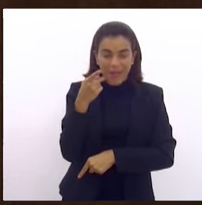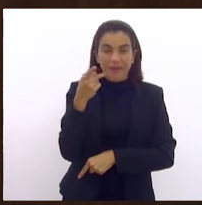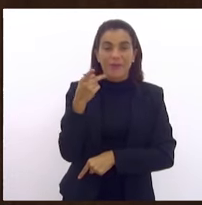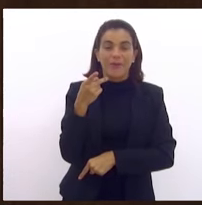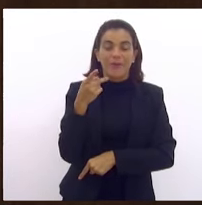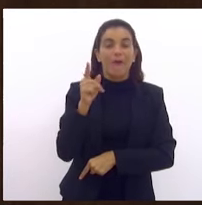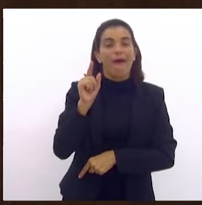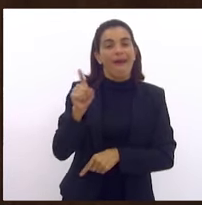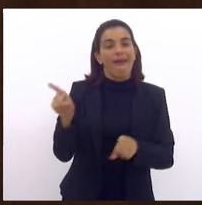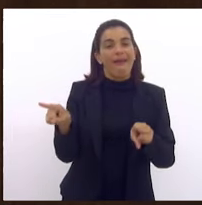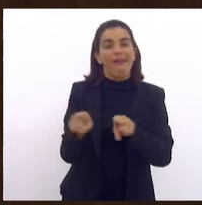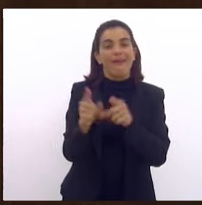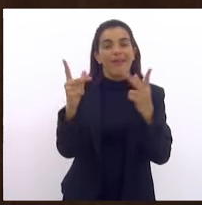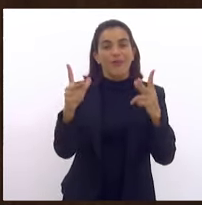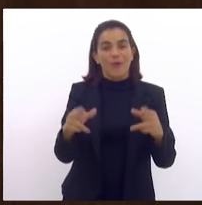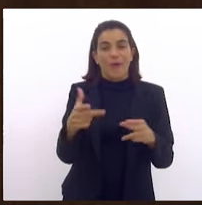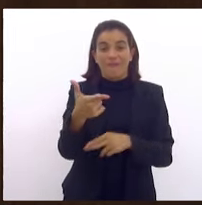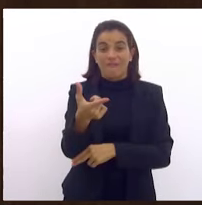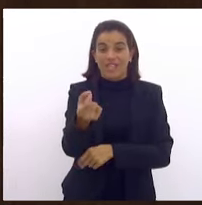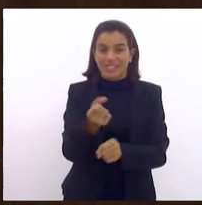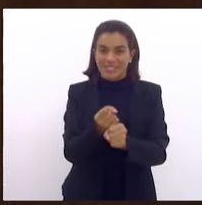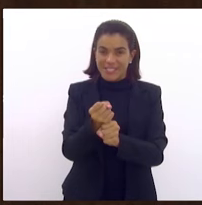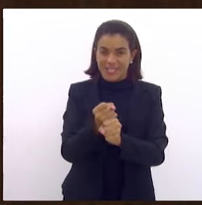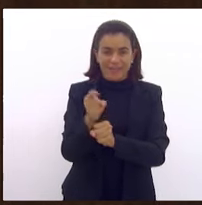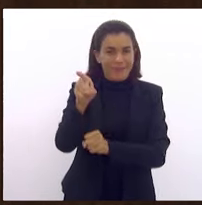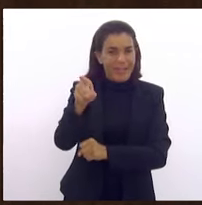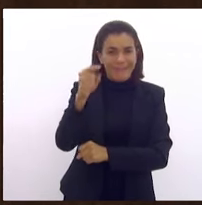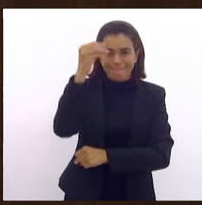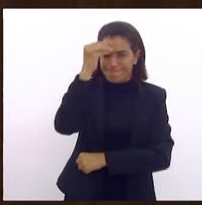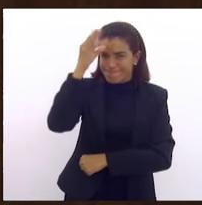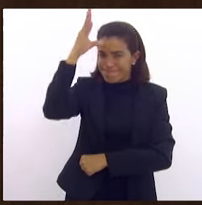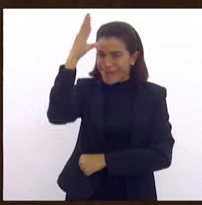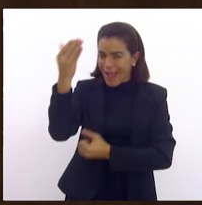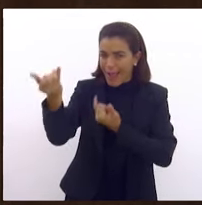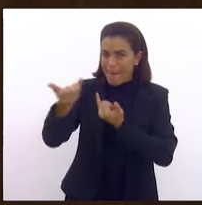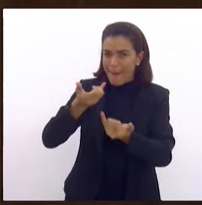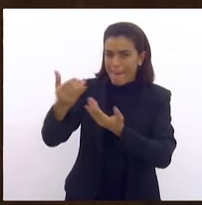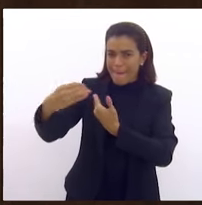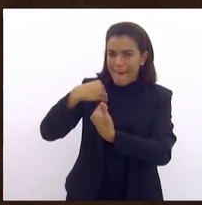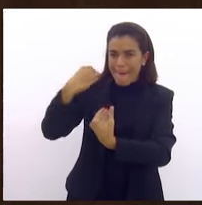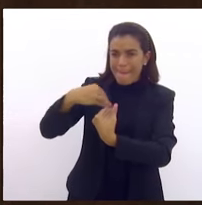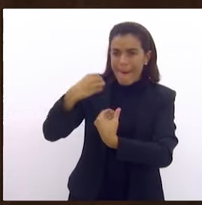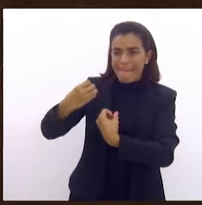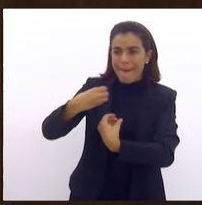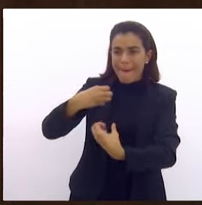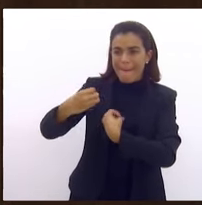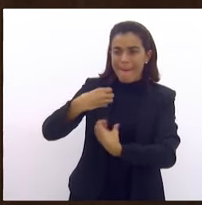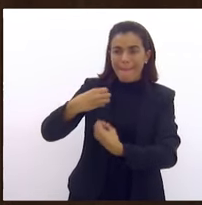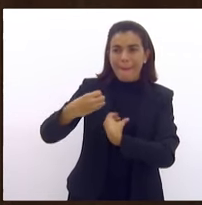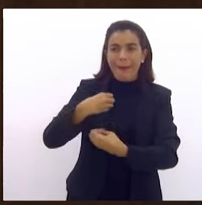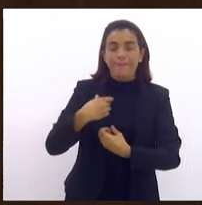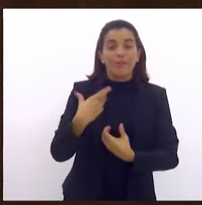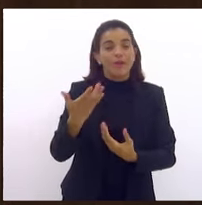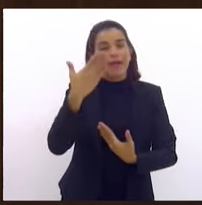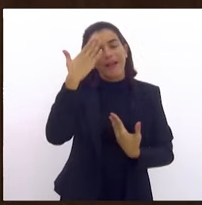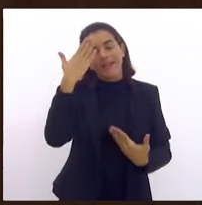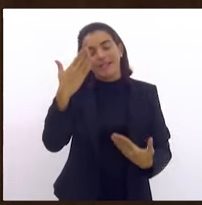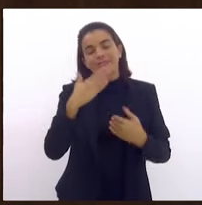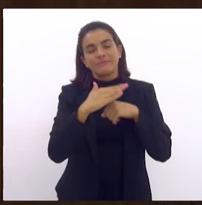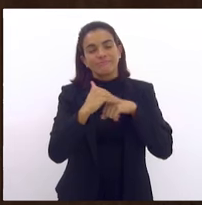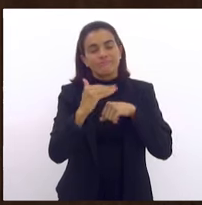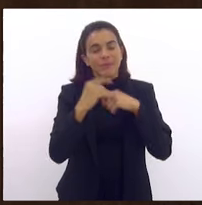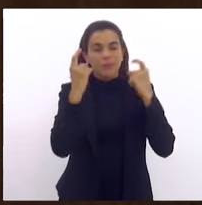ele é uma enciclopédia para todos nós. E eu quero aqui agradecer todo o carinho, todo o empenho, toda a